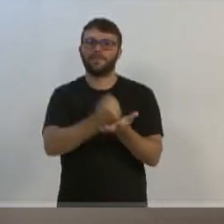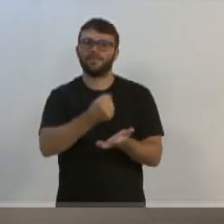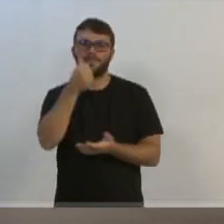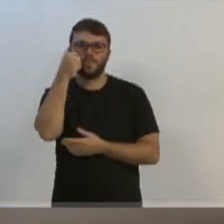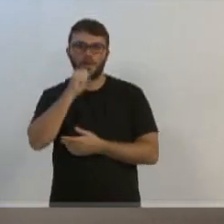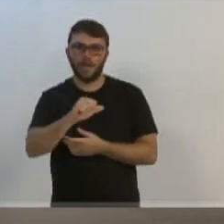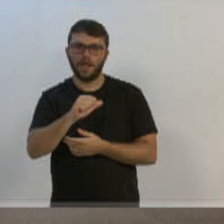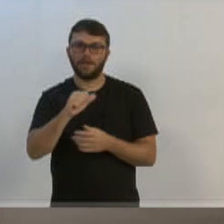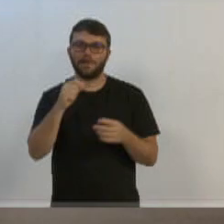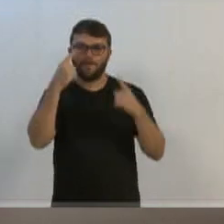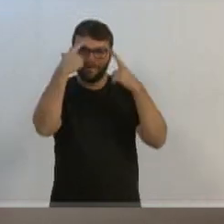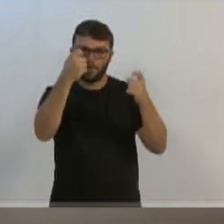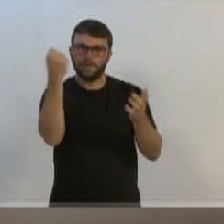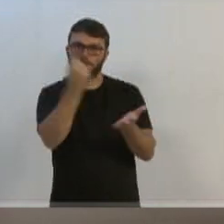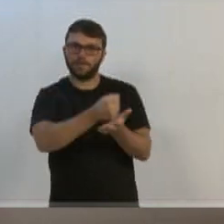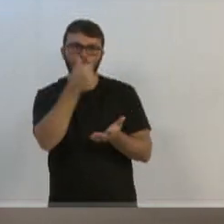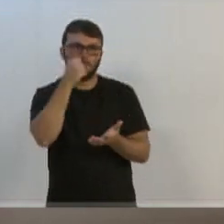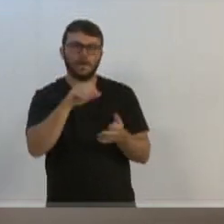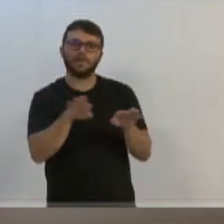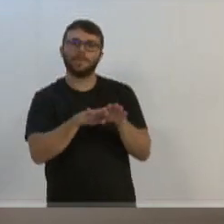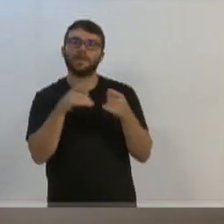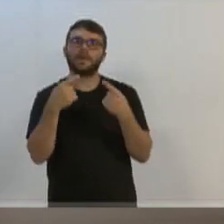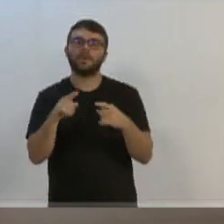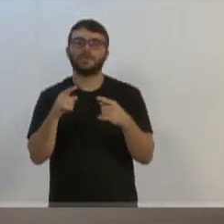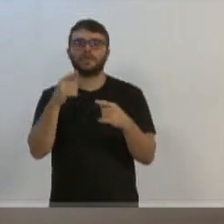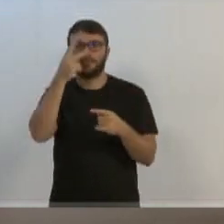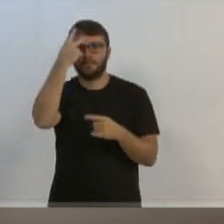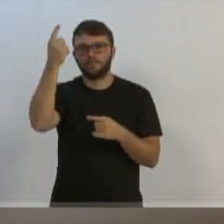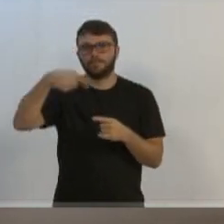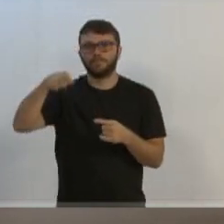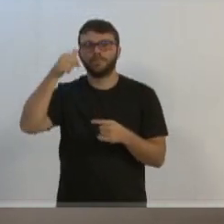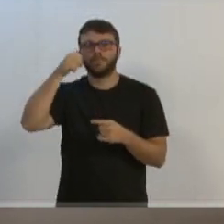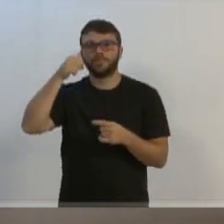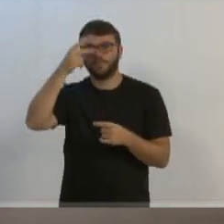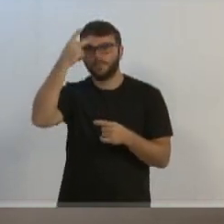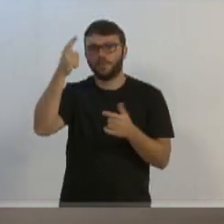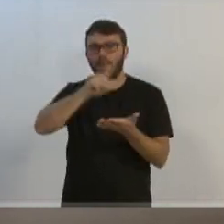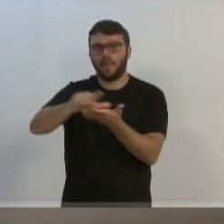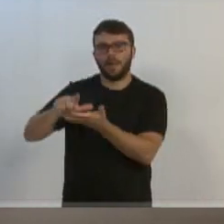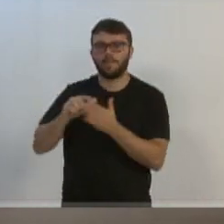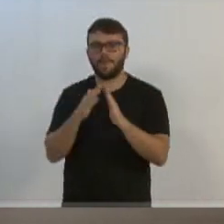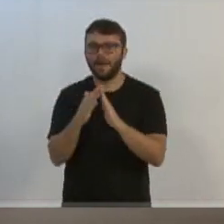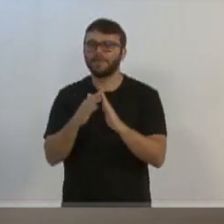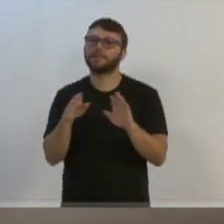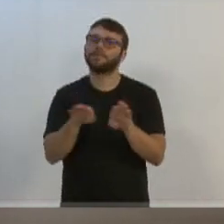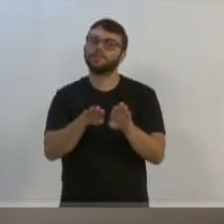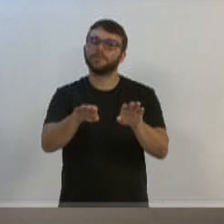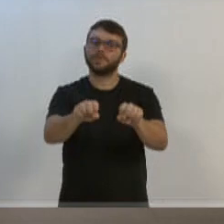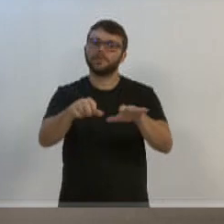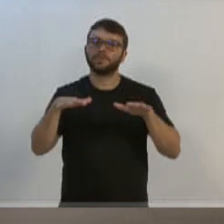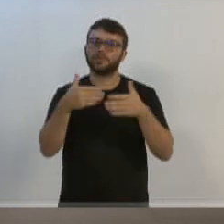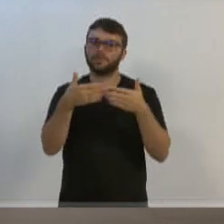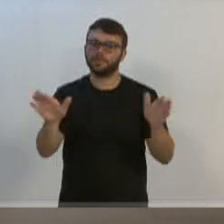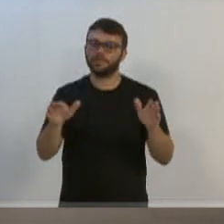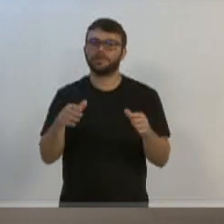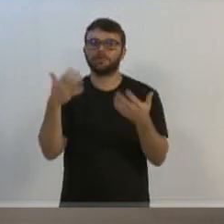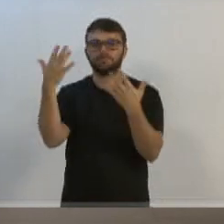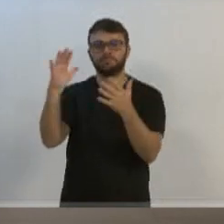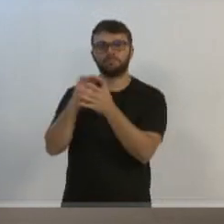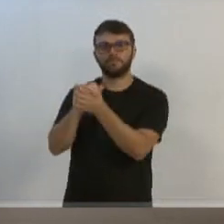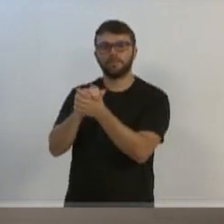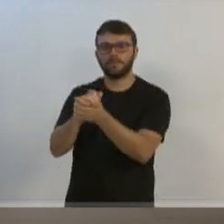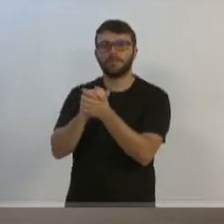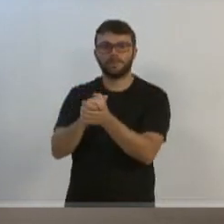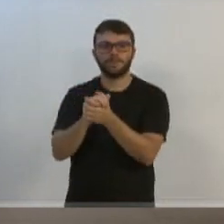violência contra a mulher e violência doméstica no município de Blumenau, uma importante audiência pública. Aproveito para parabenizar aí o colega, o vereador